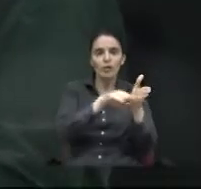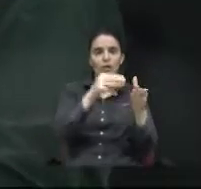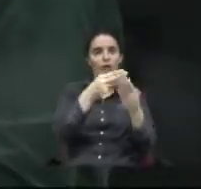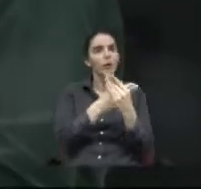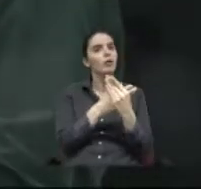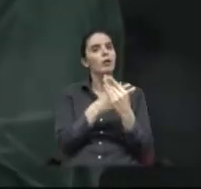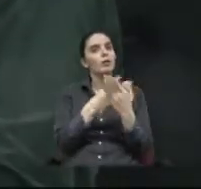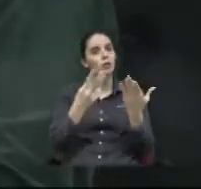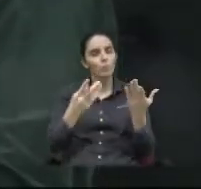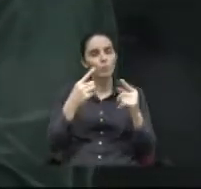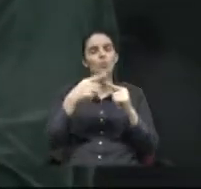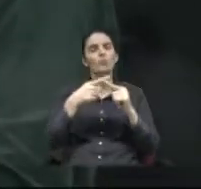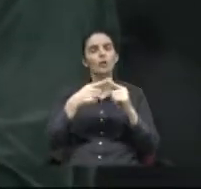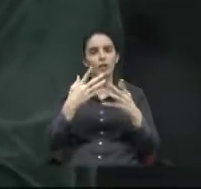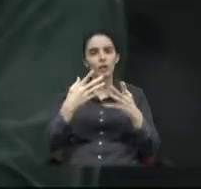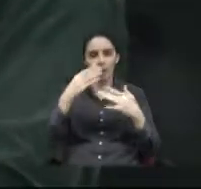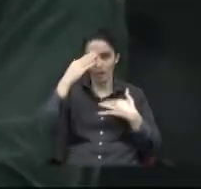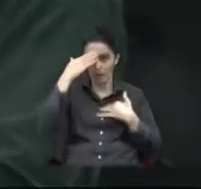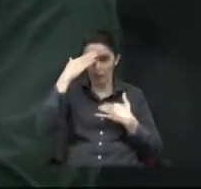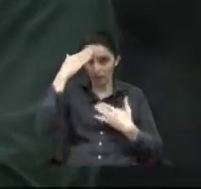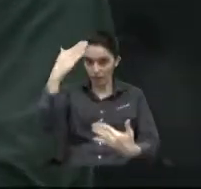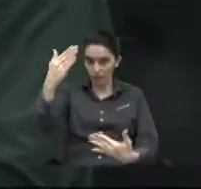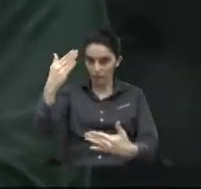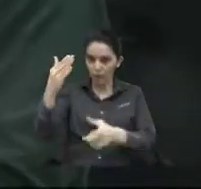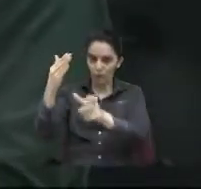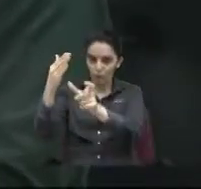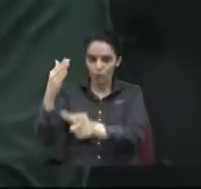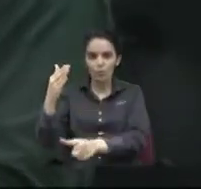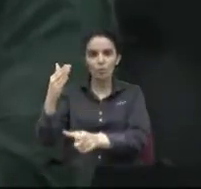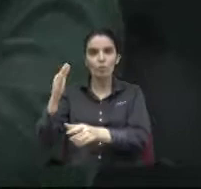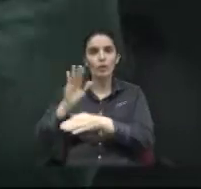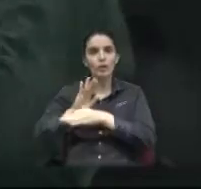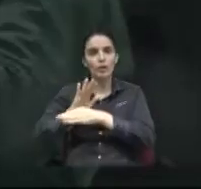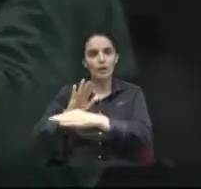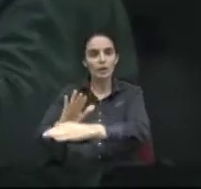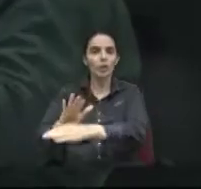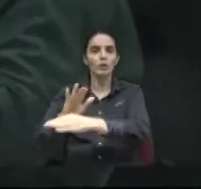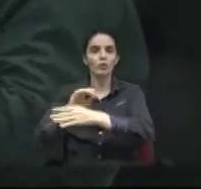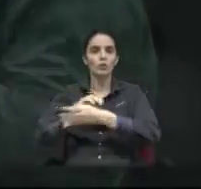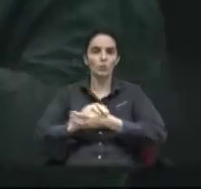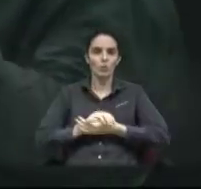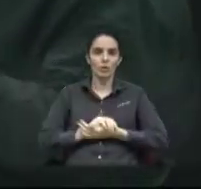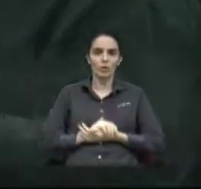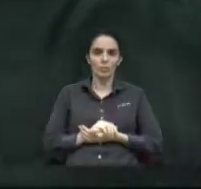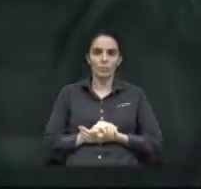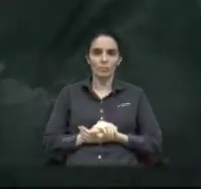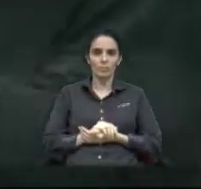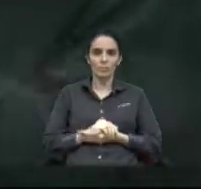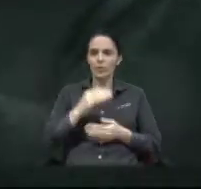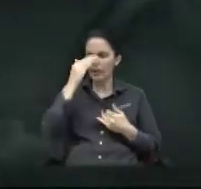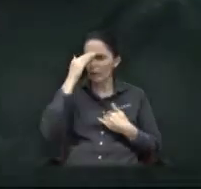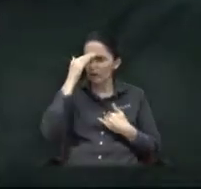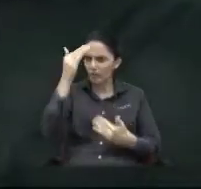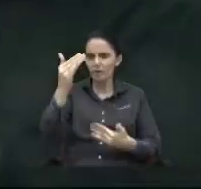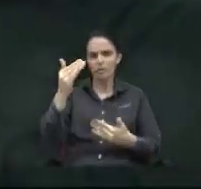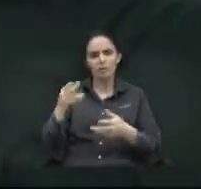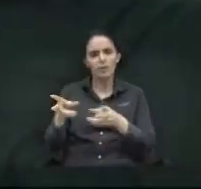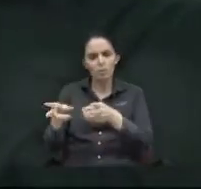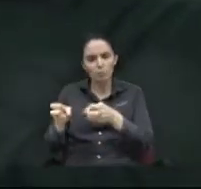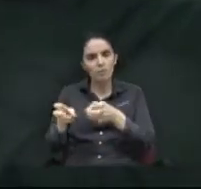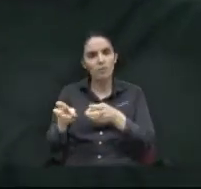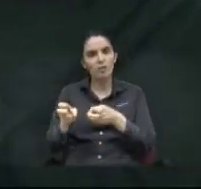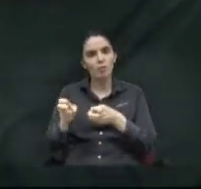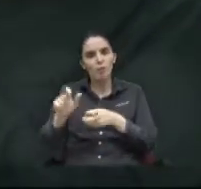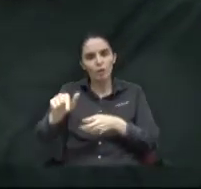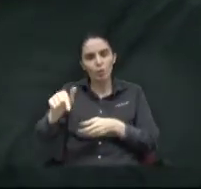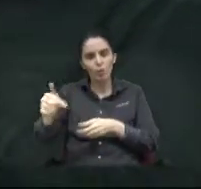um homem que há 12 anos ajuda lá na situação. Só isso. Gratidão, reconhecimento.